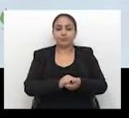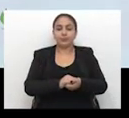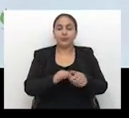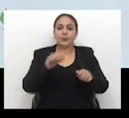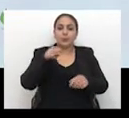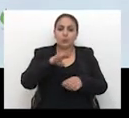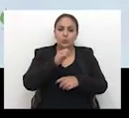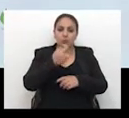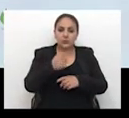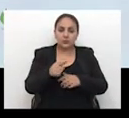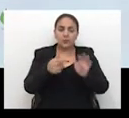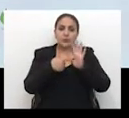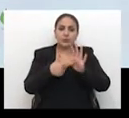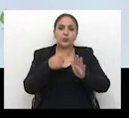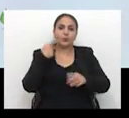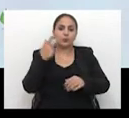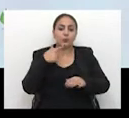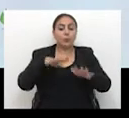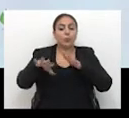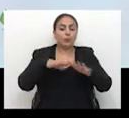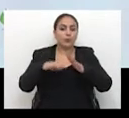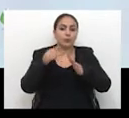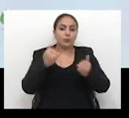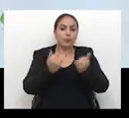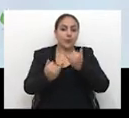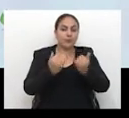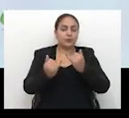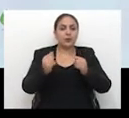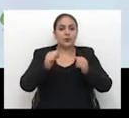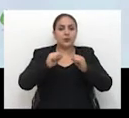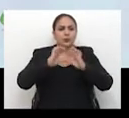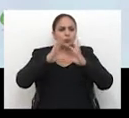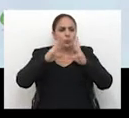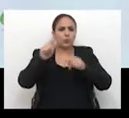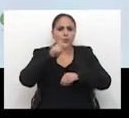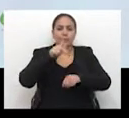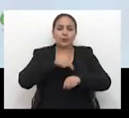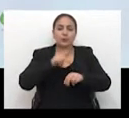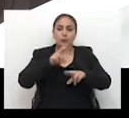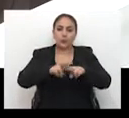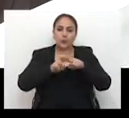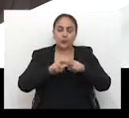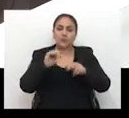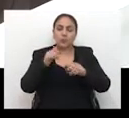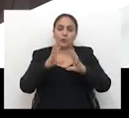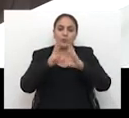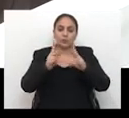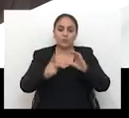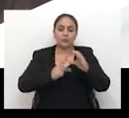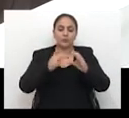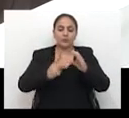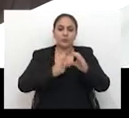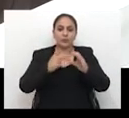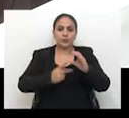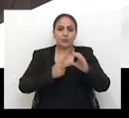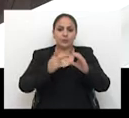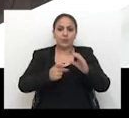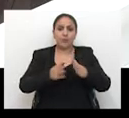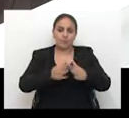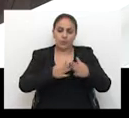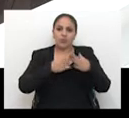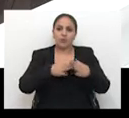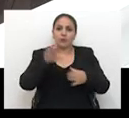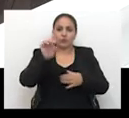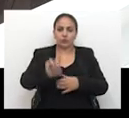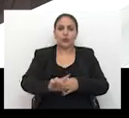apresentada pelo vereador e movimentos semelhantes têm se espalhado pelo país por isso a maioria da câmara municipal